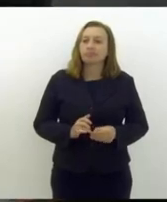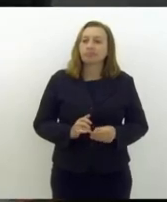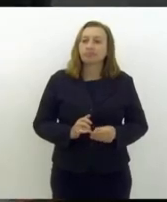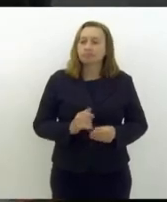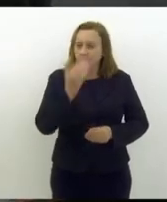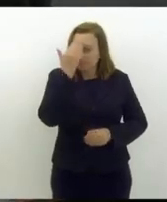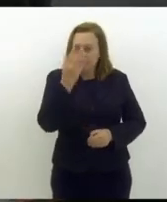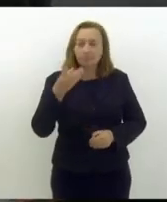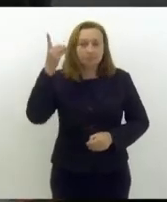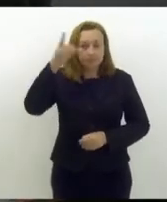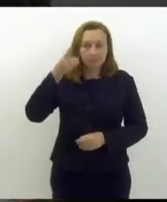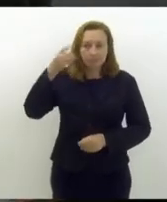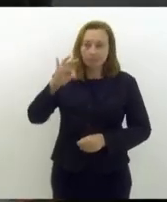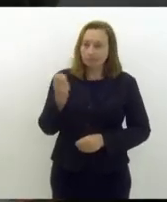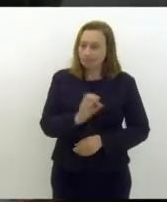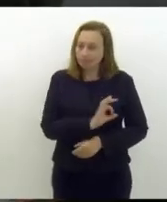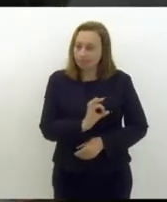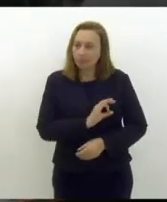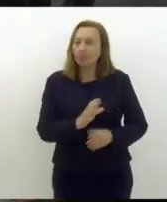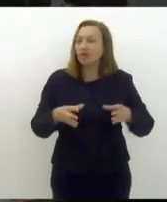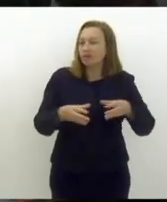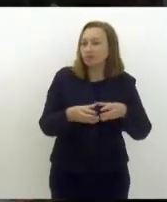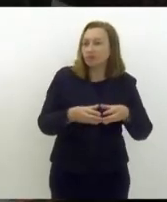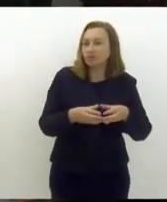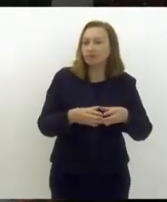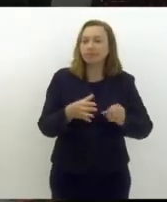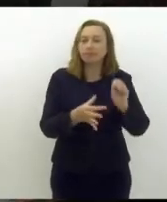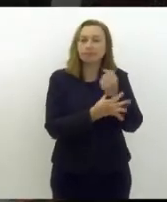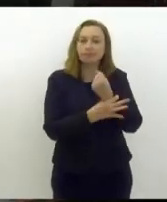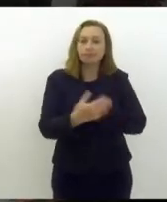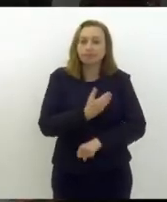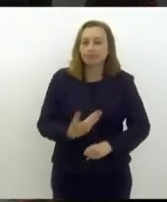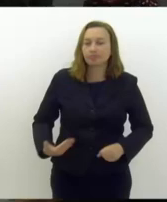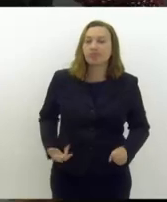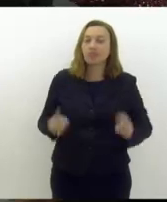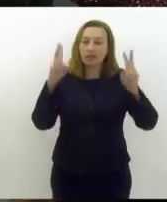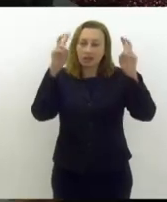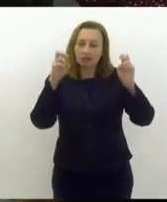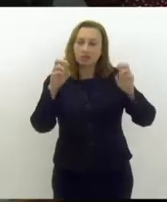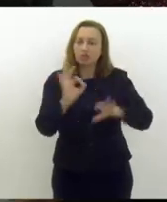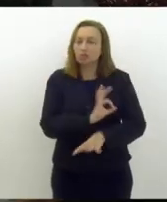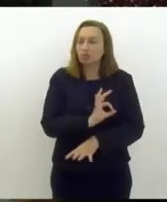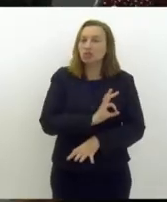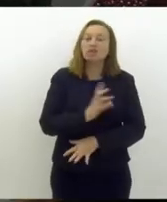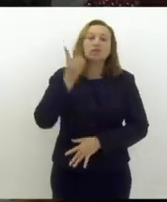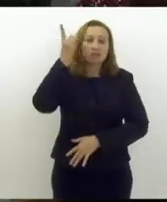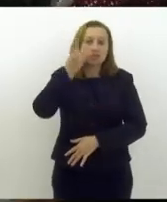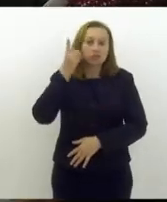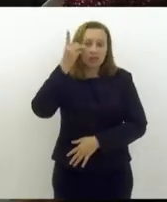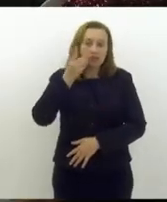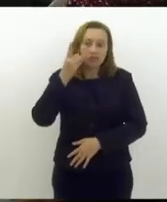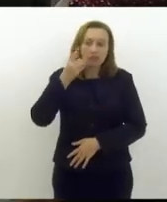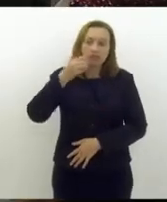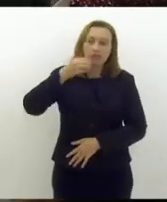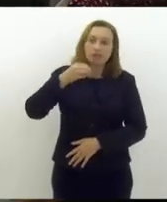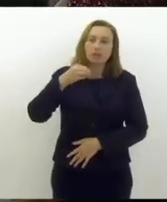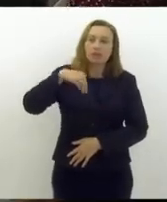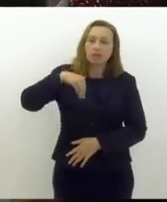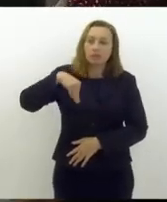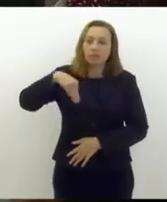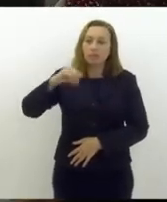Muito obrigado Deputado amar pela comissão de segurança pública e assuntos de polícia Deputado Márcio